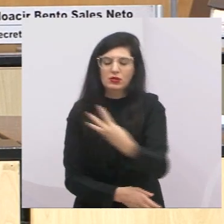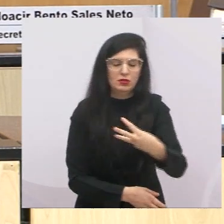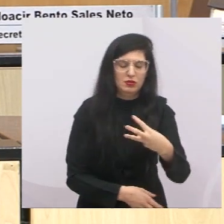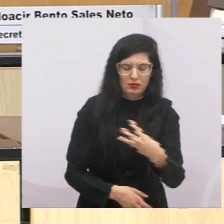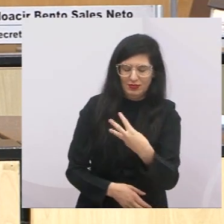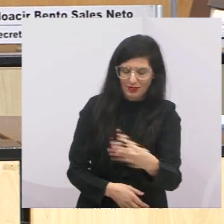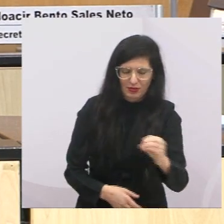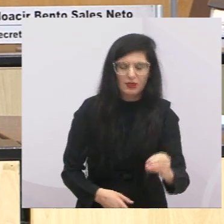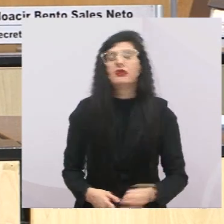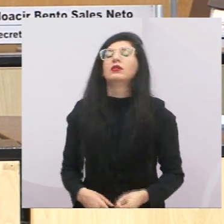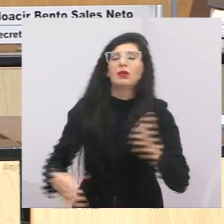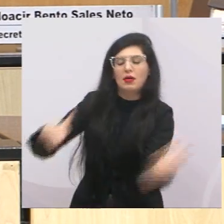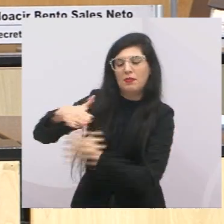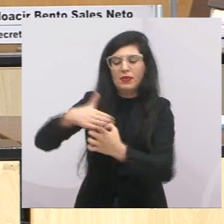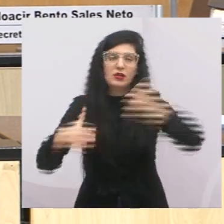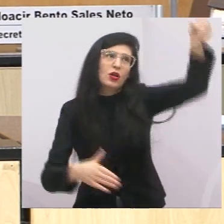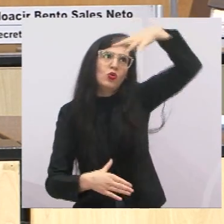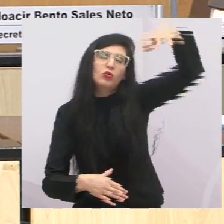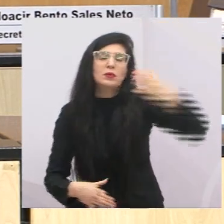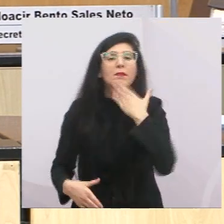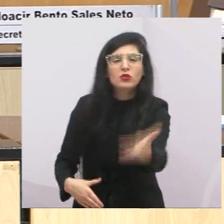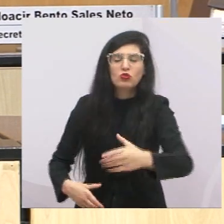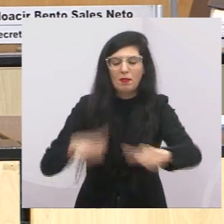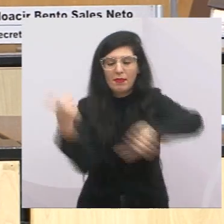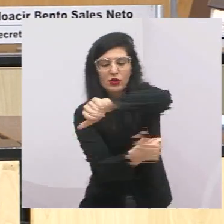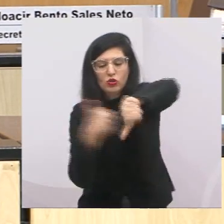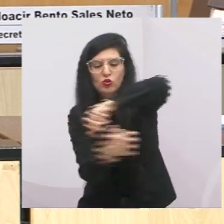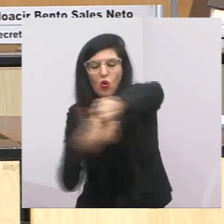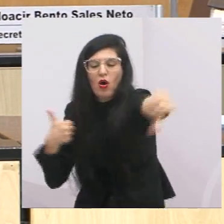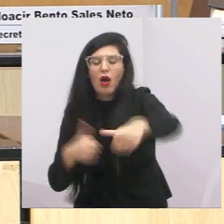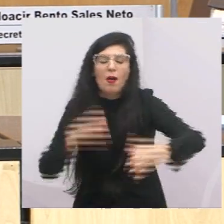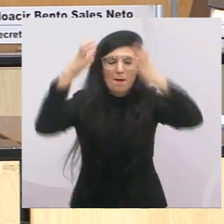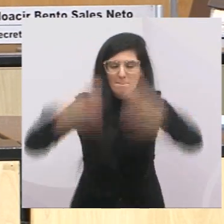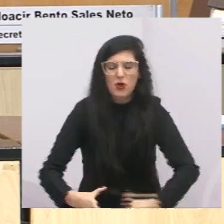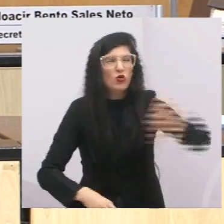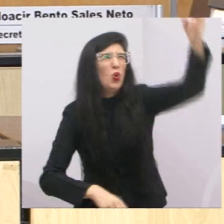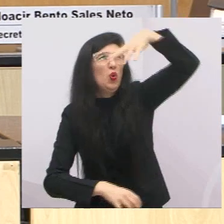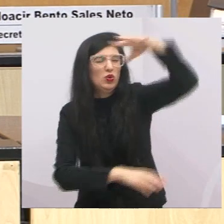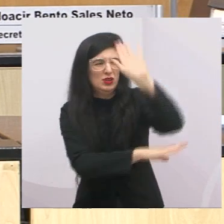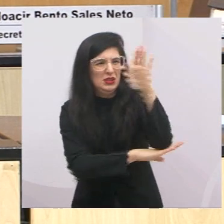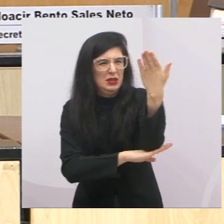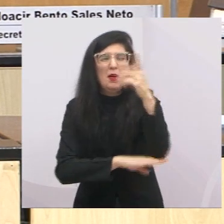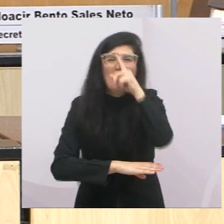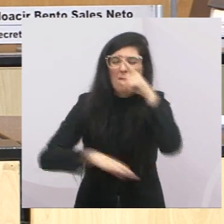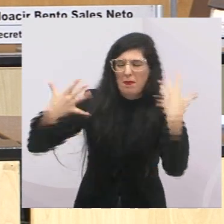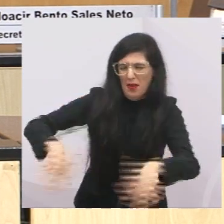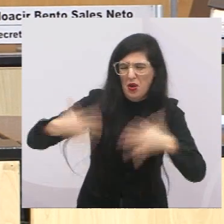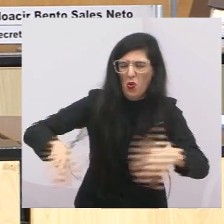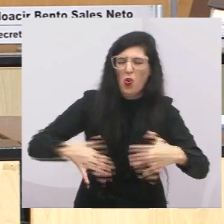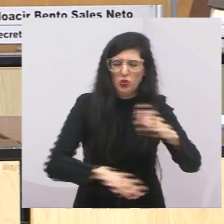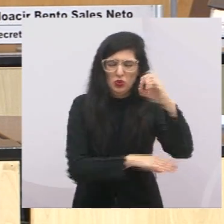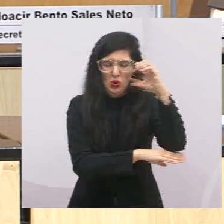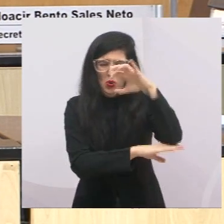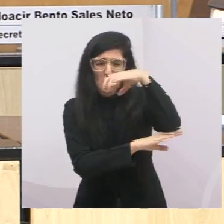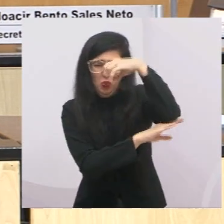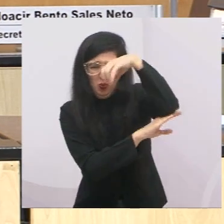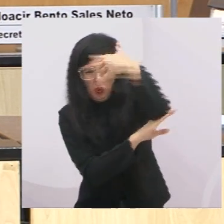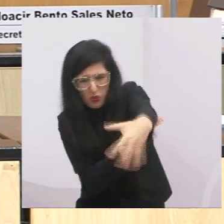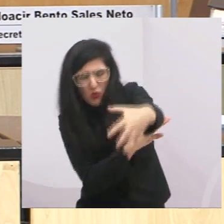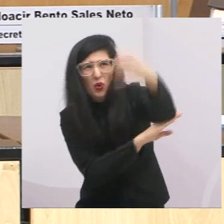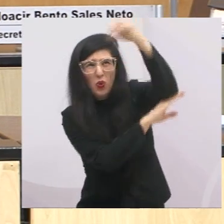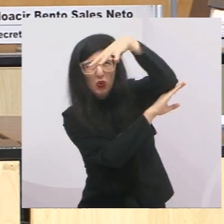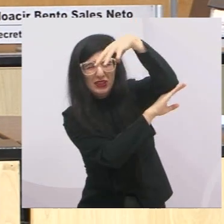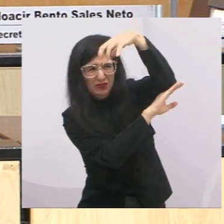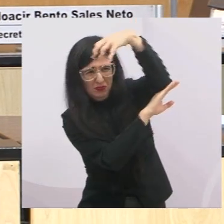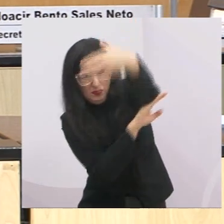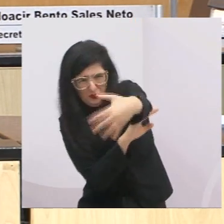EDP solicitando a substituição de postes de madeira que apresenta risco de queda no canteiro central da Avenida Rodrigo Melo Franco Andrade,